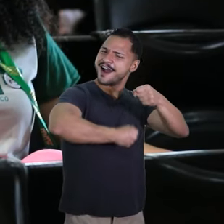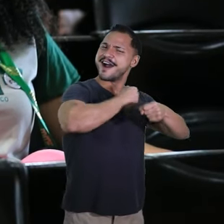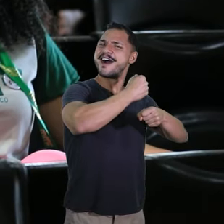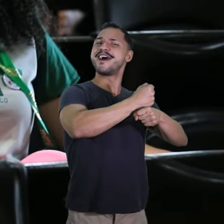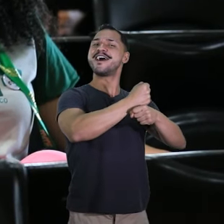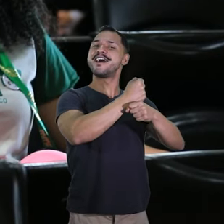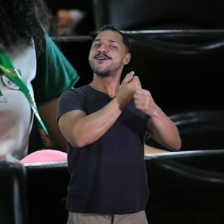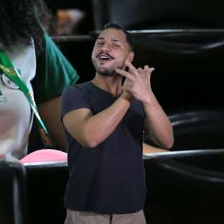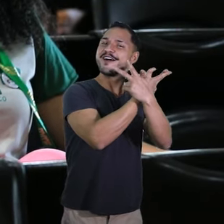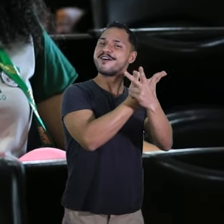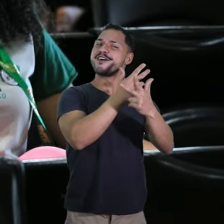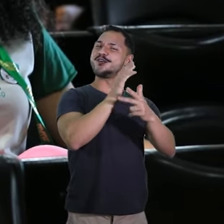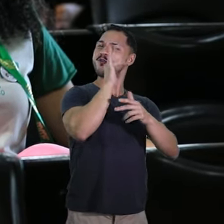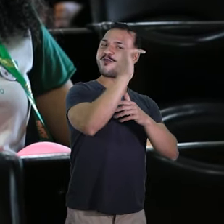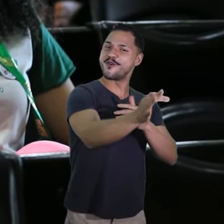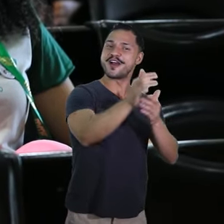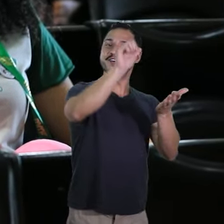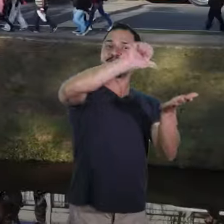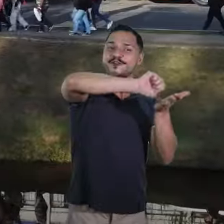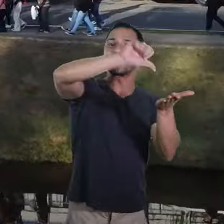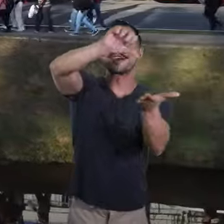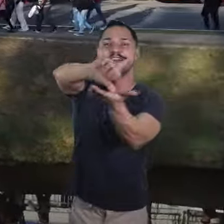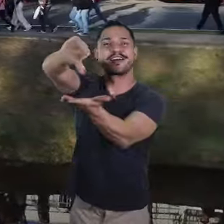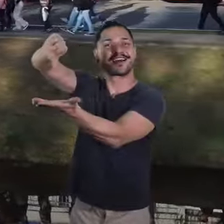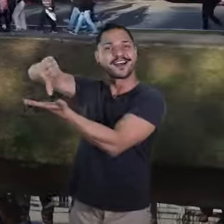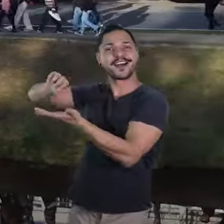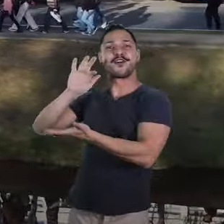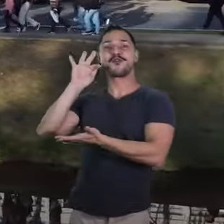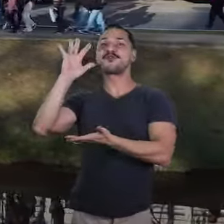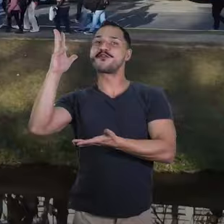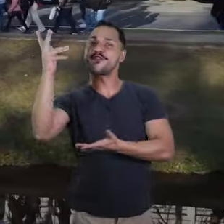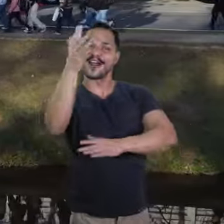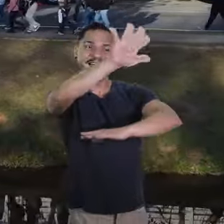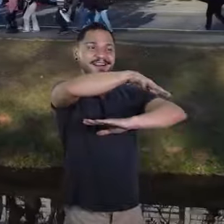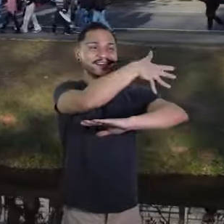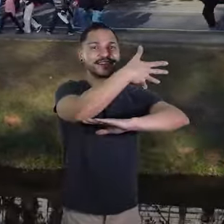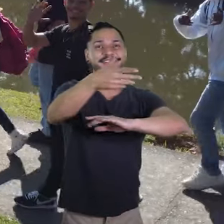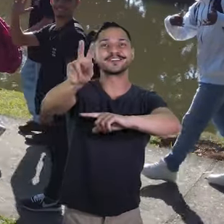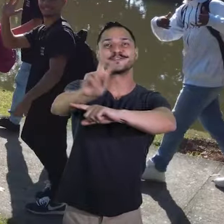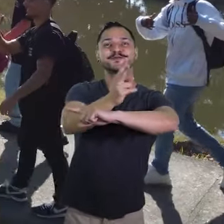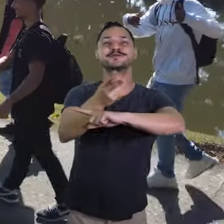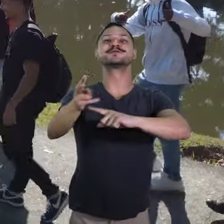venham compor os quadros, né, dos futuros estudantes da UFV, tanto o campus de Viçosa quanto de